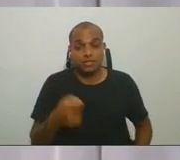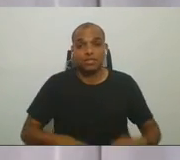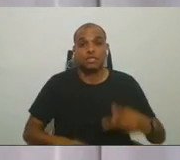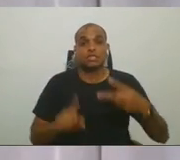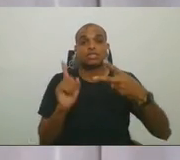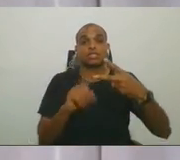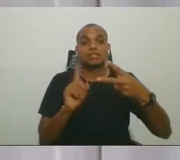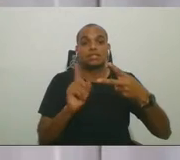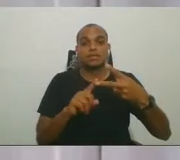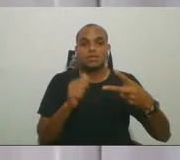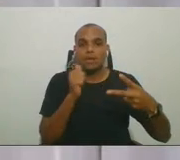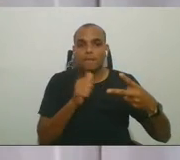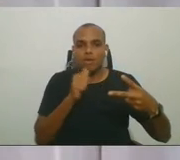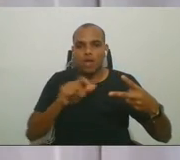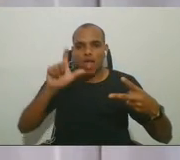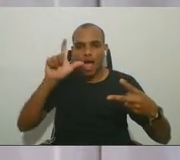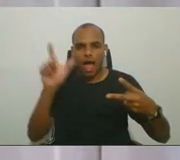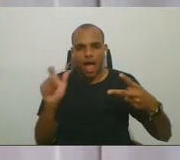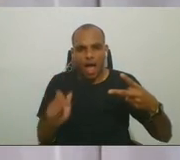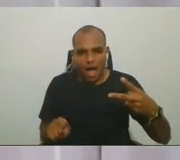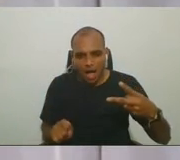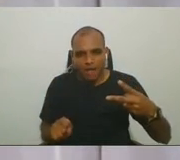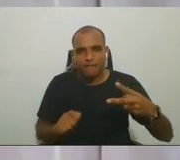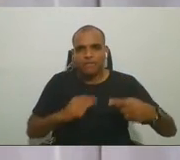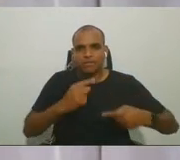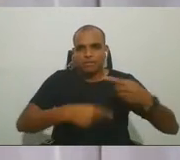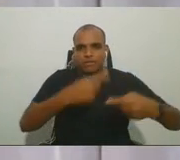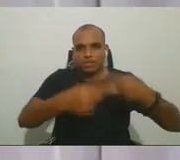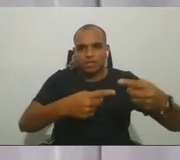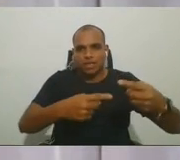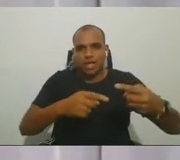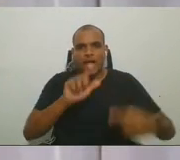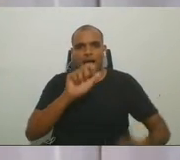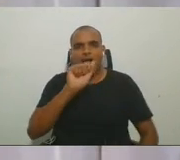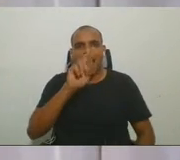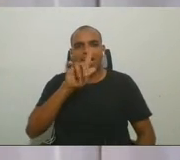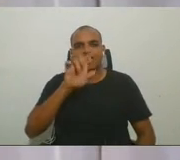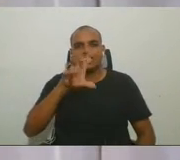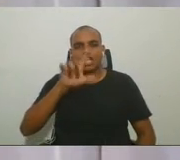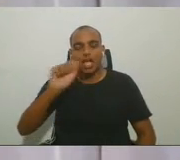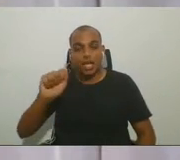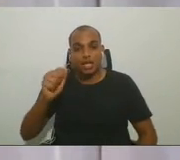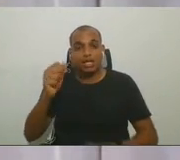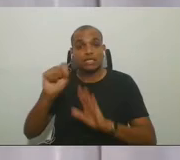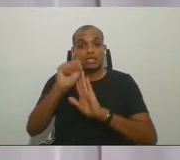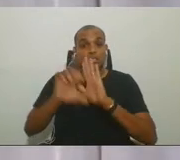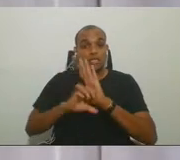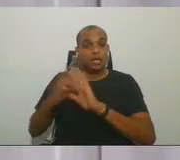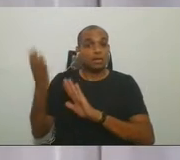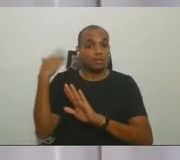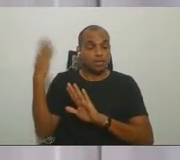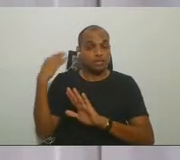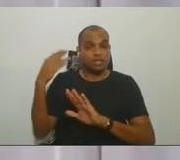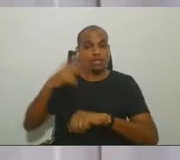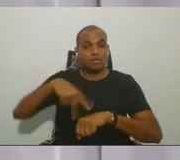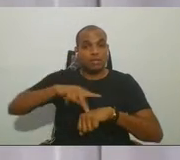afrodescendente Argélia Laja, que militou meados do século passado no seu país,